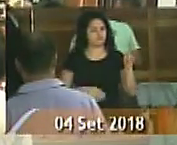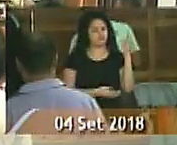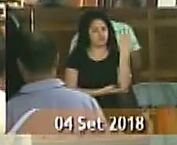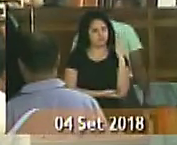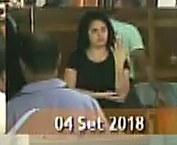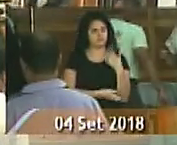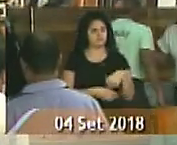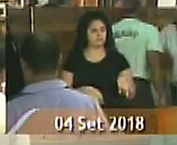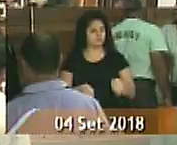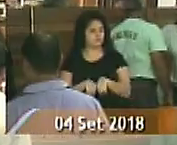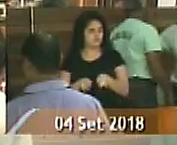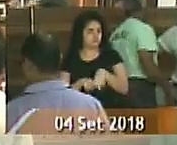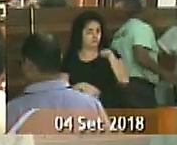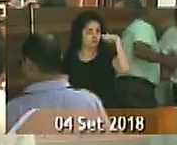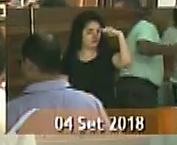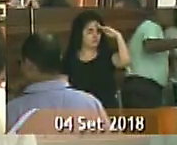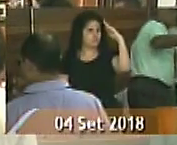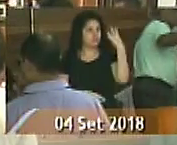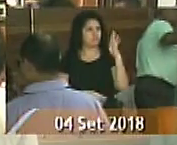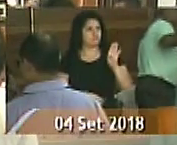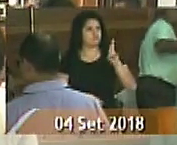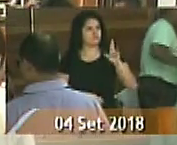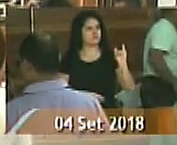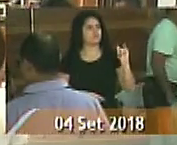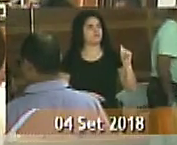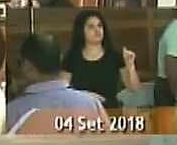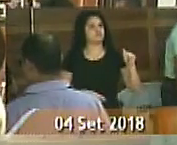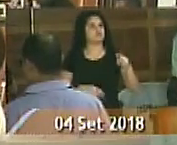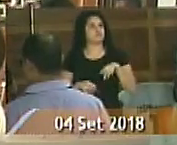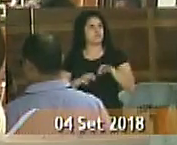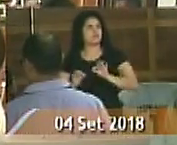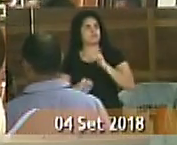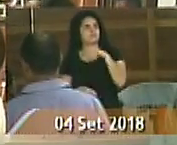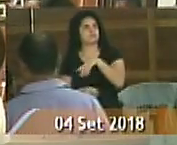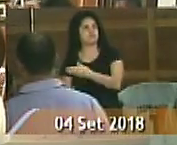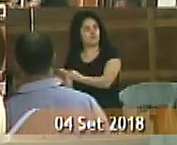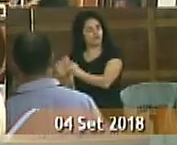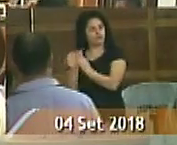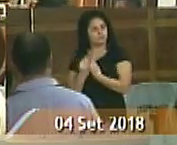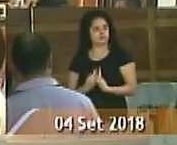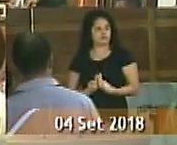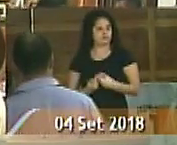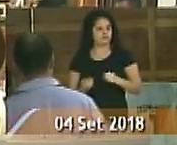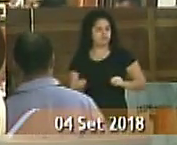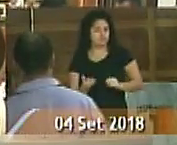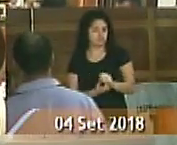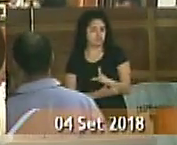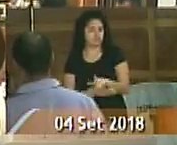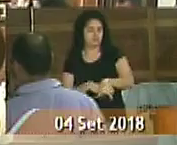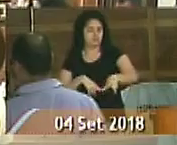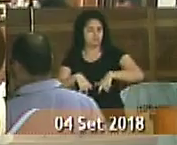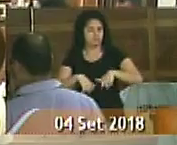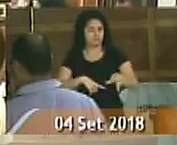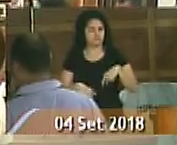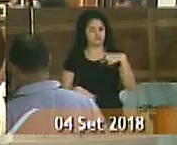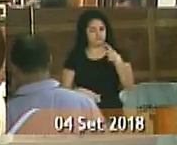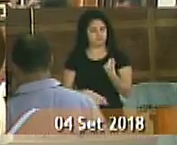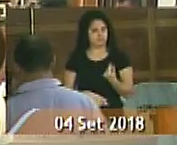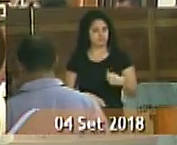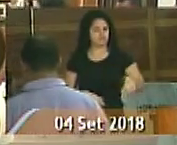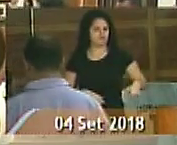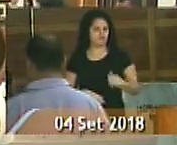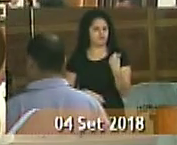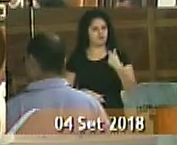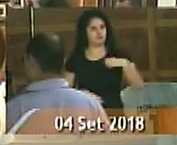e os veteranos da Brigada. Projetos estes que são voltados para a geração de emprego, renda e